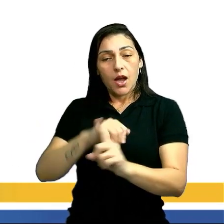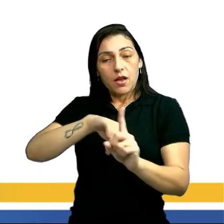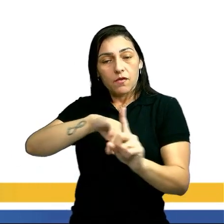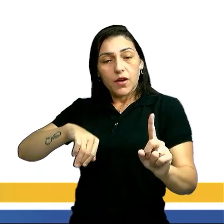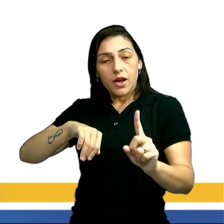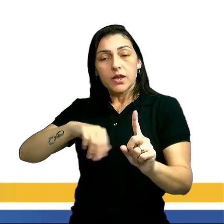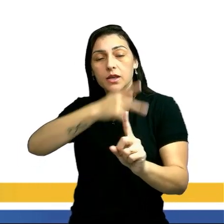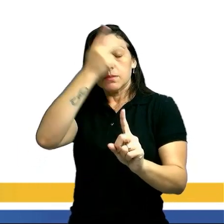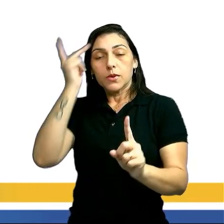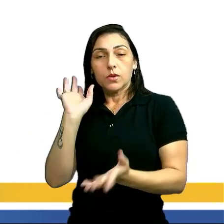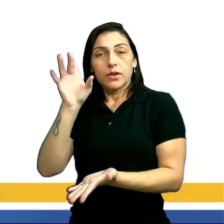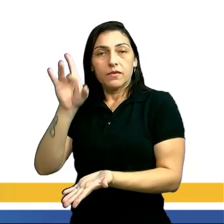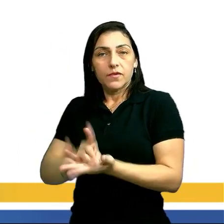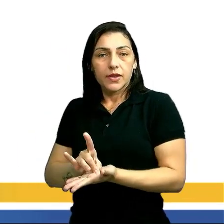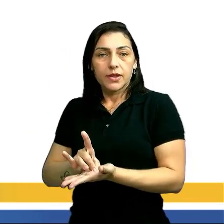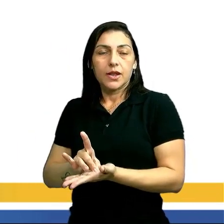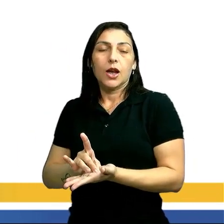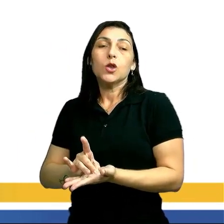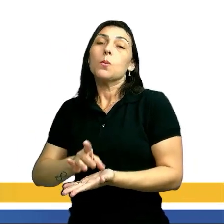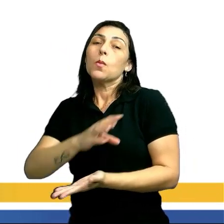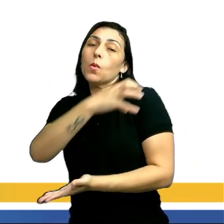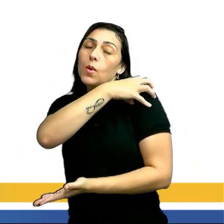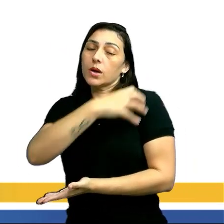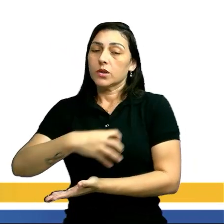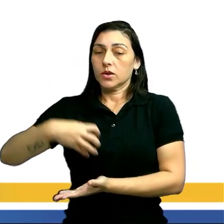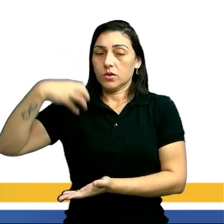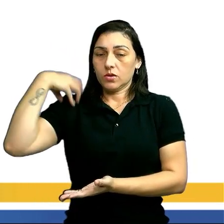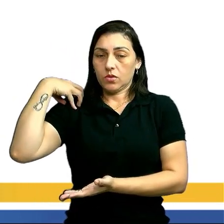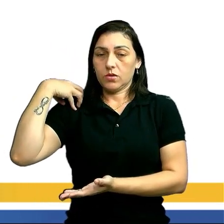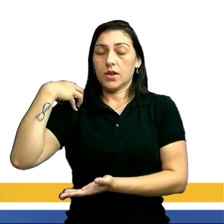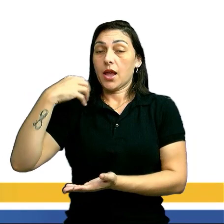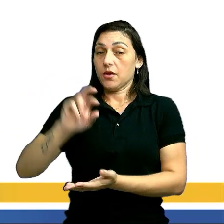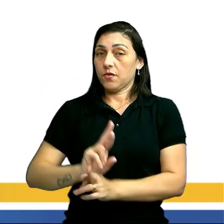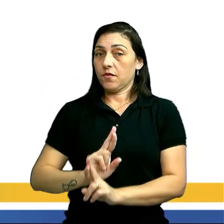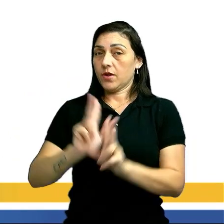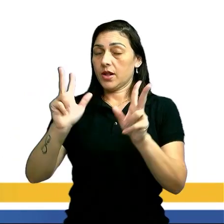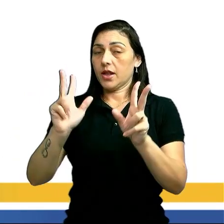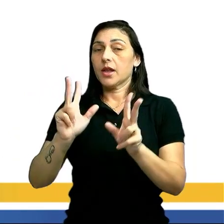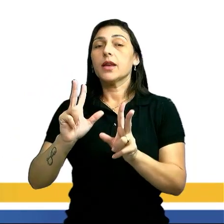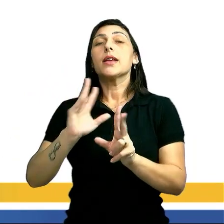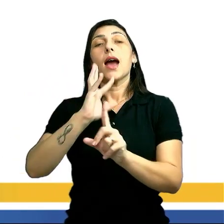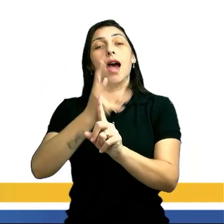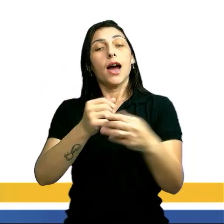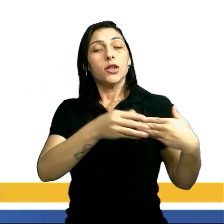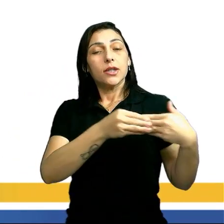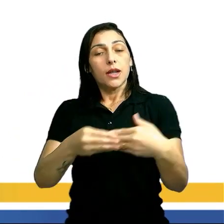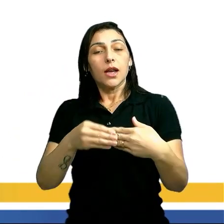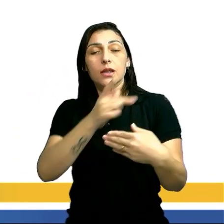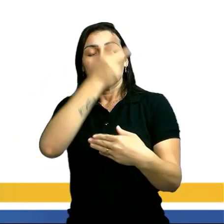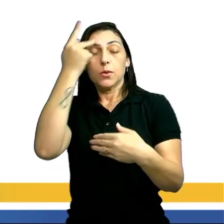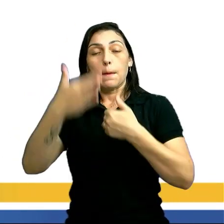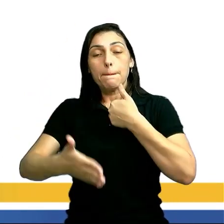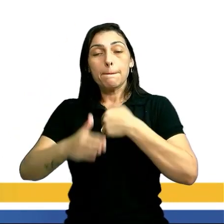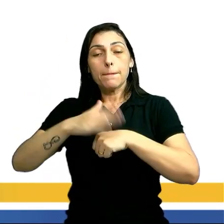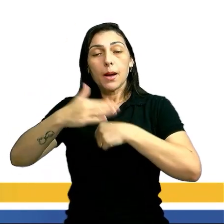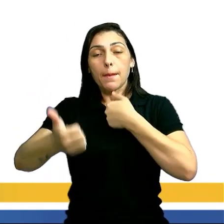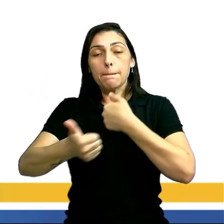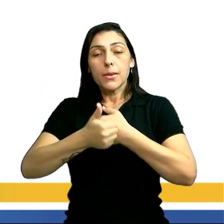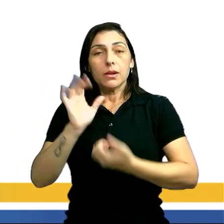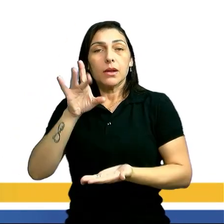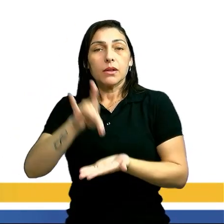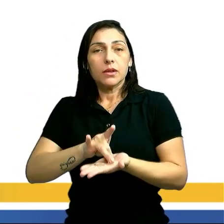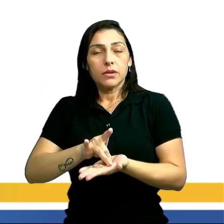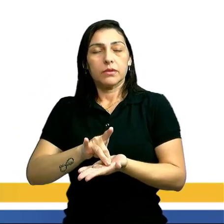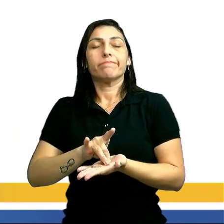afasta as pessoas da verdade, para o Aristóteles é o contrário. Então, a arte ela traz as pessoas mais para a realidade.